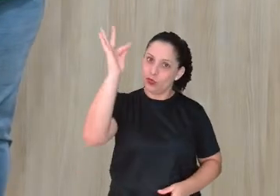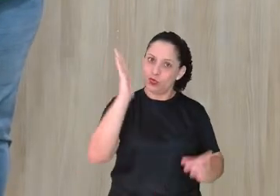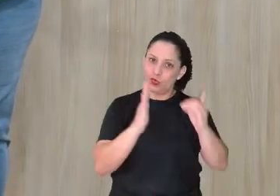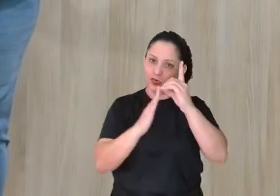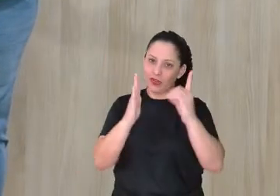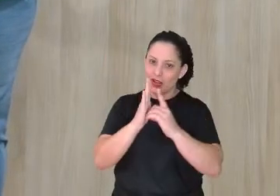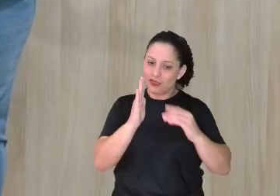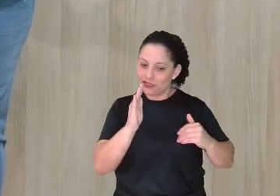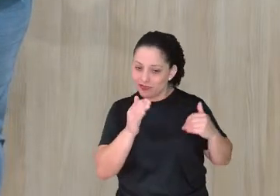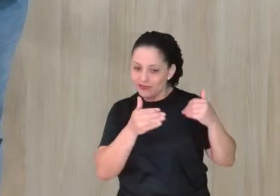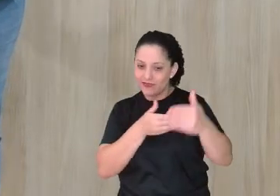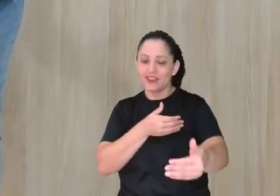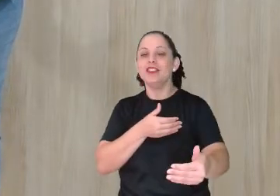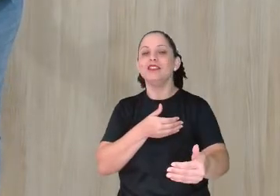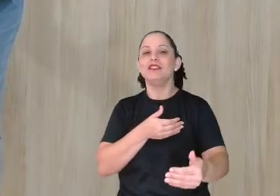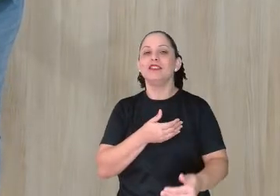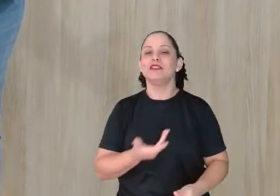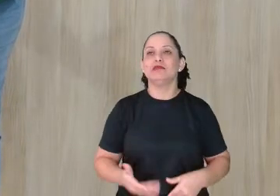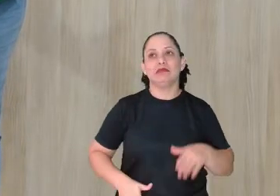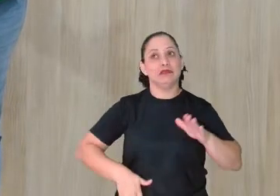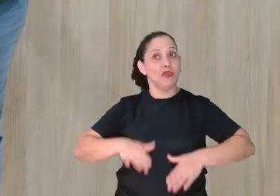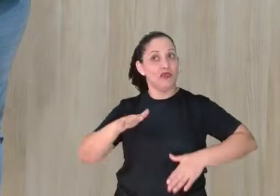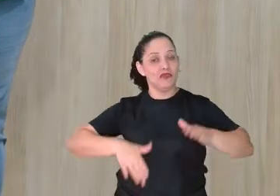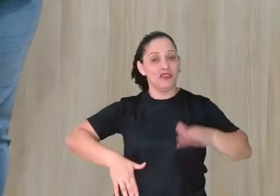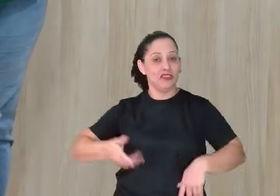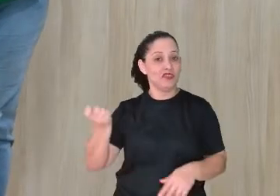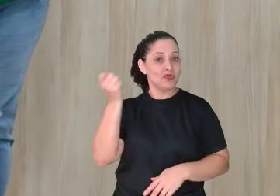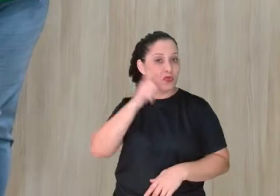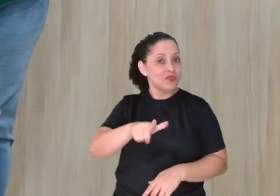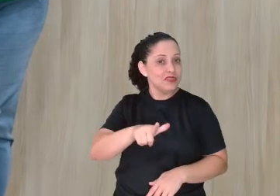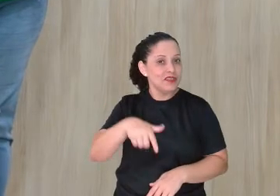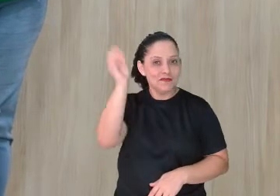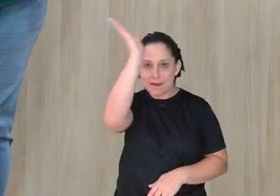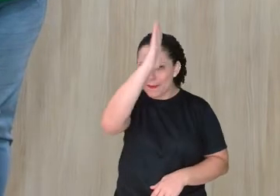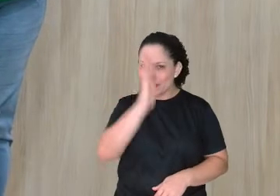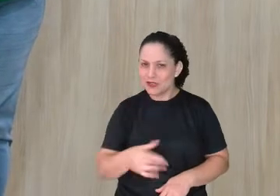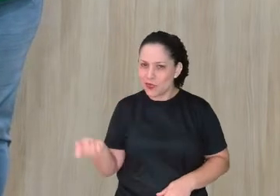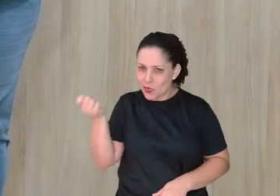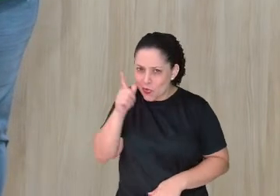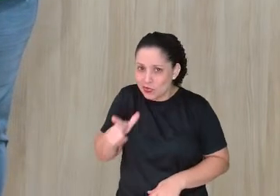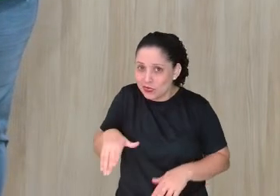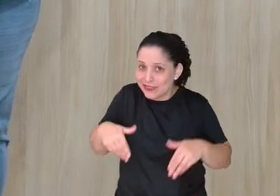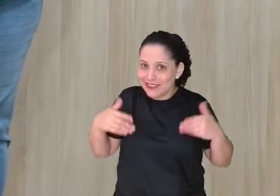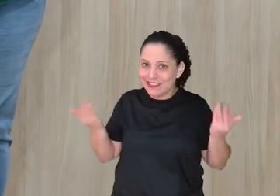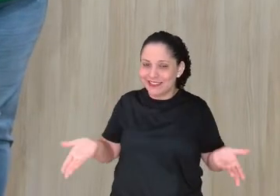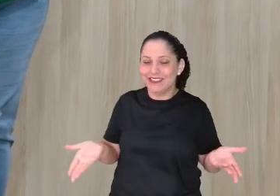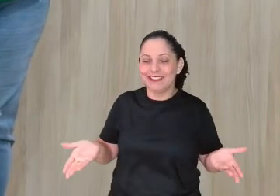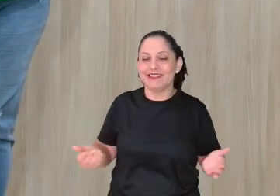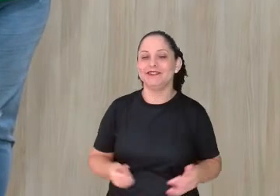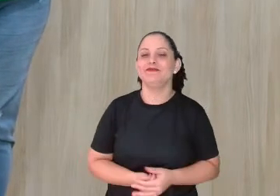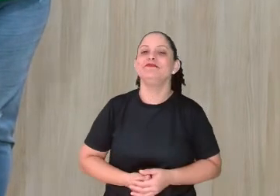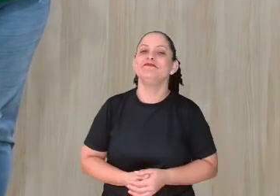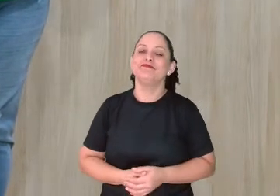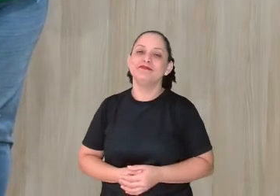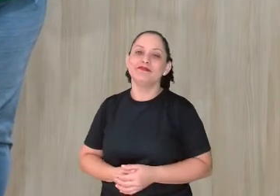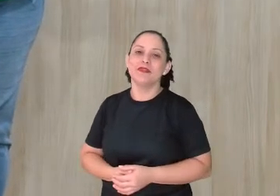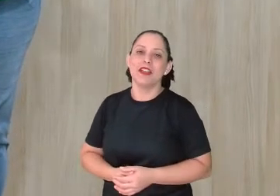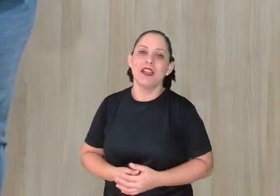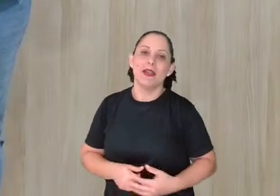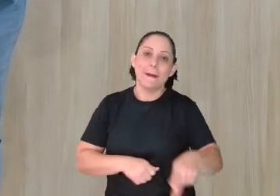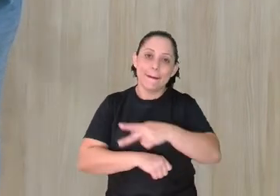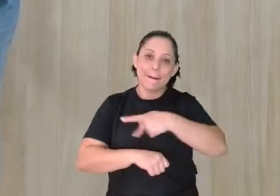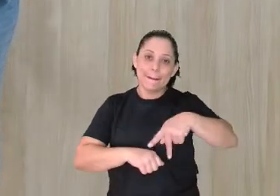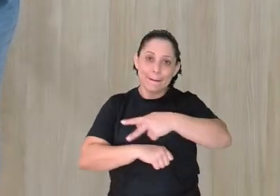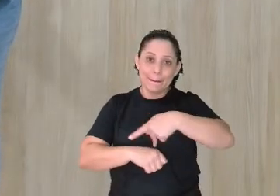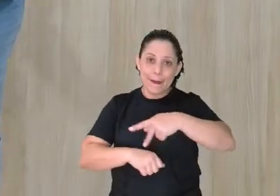décadas, né, será que a gente consegue, será que o nosso Brasil consegue, né, entrar como um dos países que